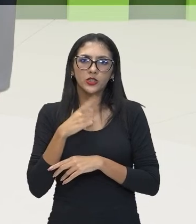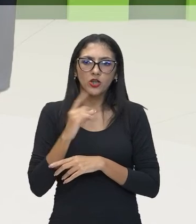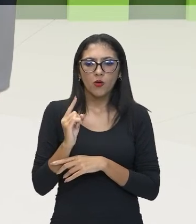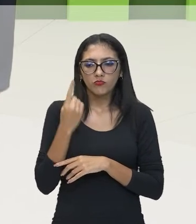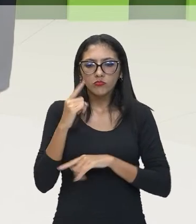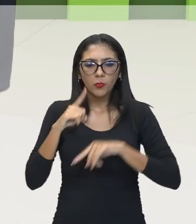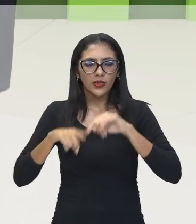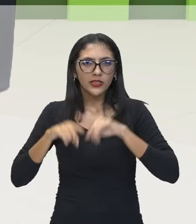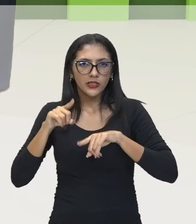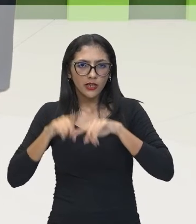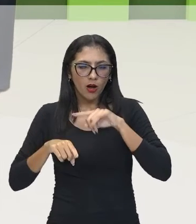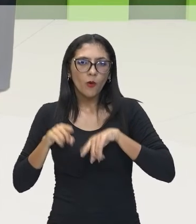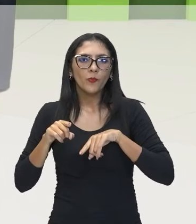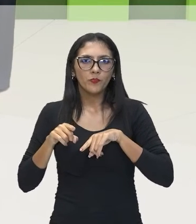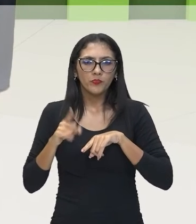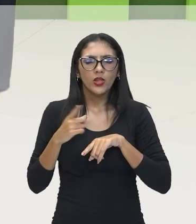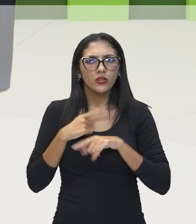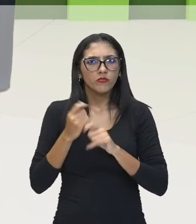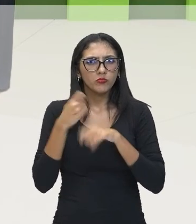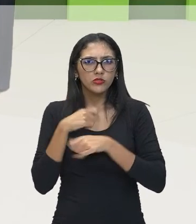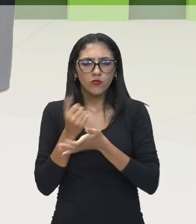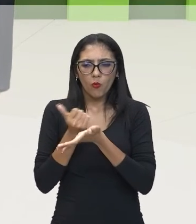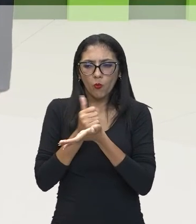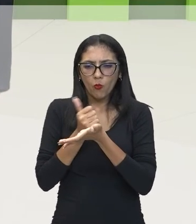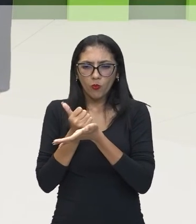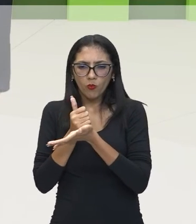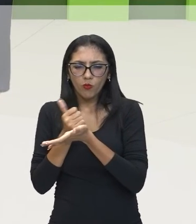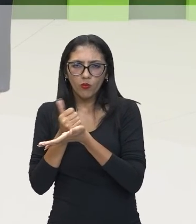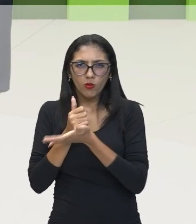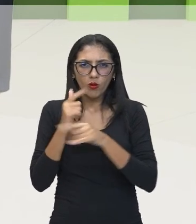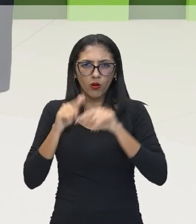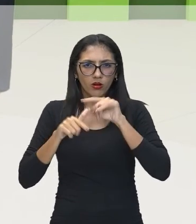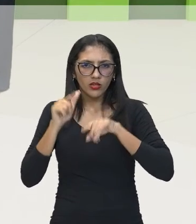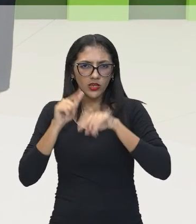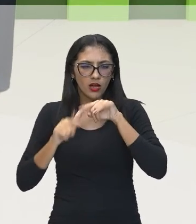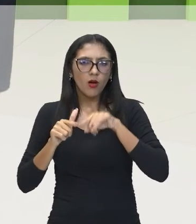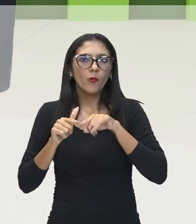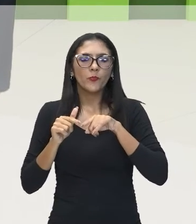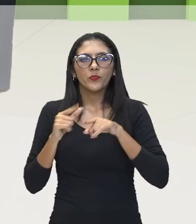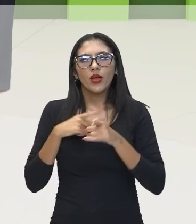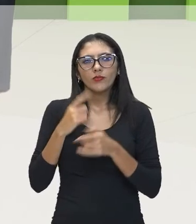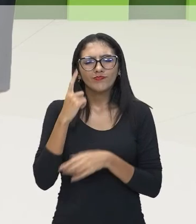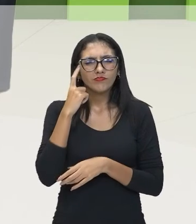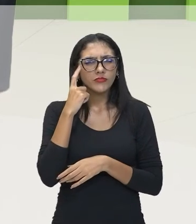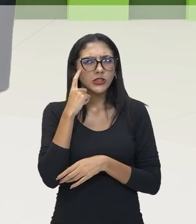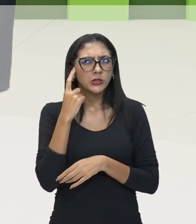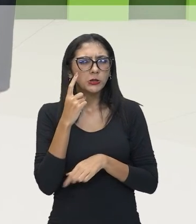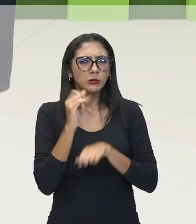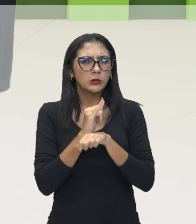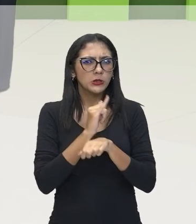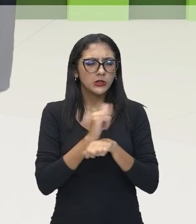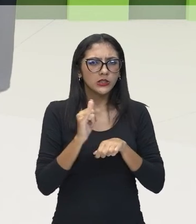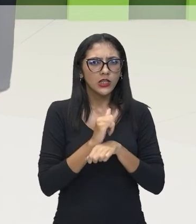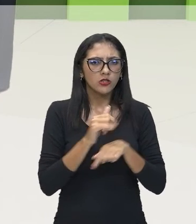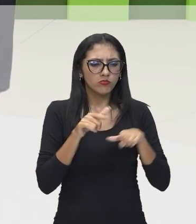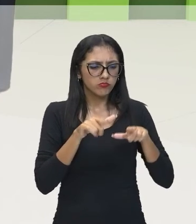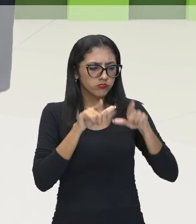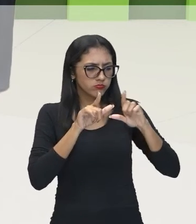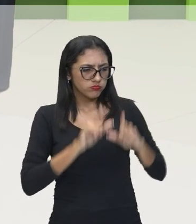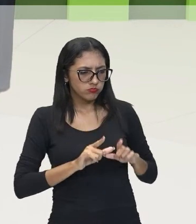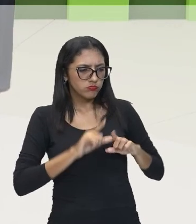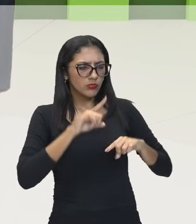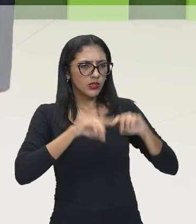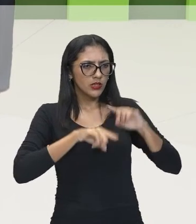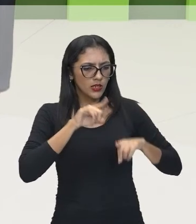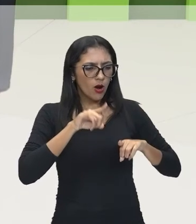por rádio, né, facilmente, falhavam, a Edilamar resolveu desenvolver um aparelho que minimizasse